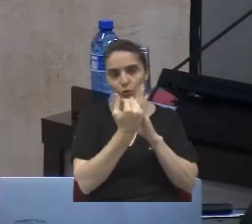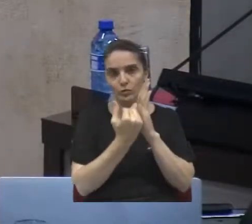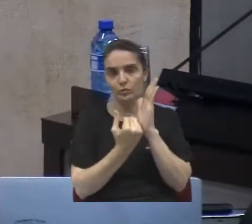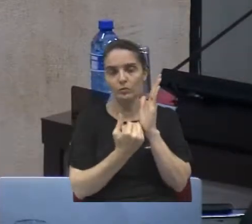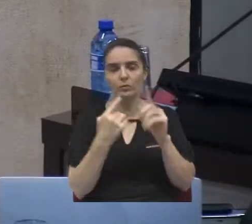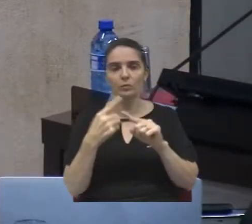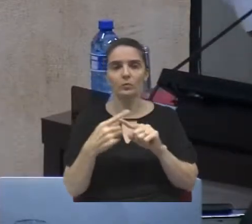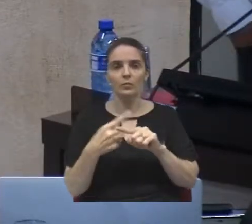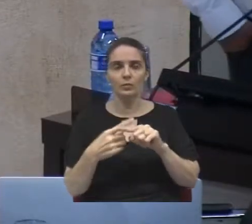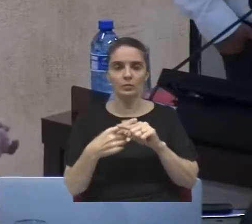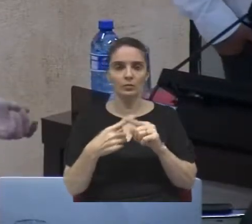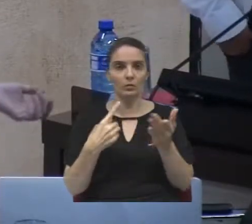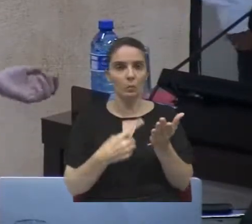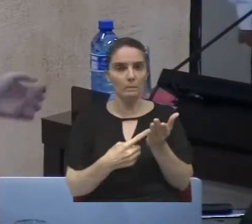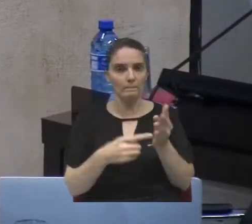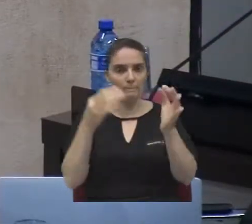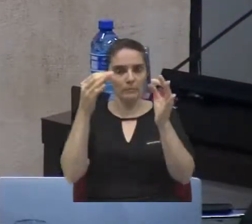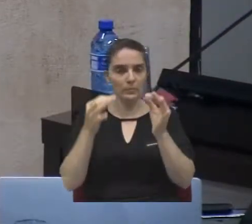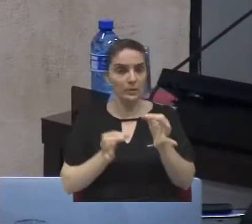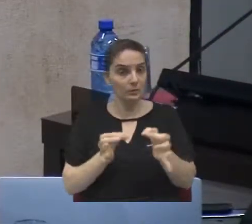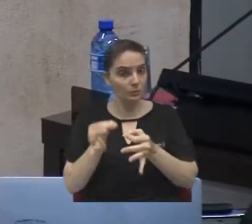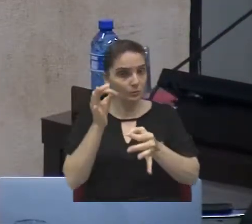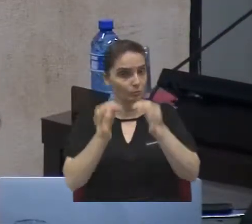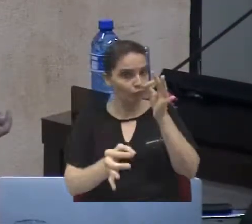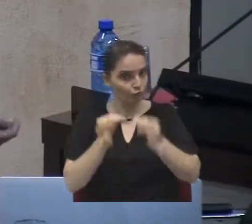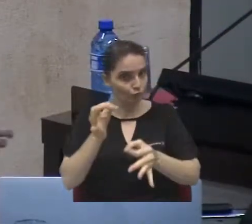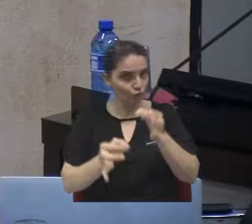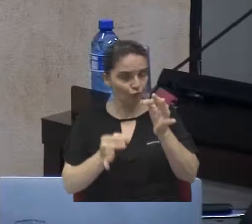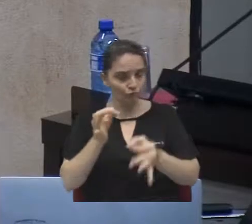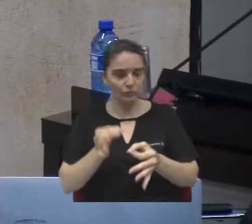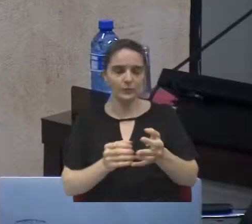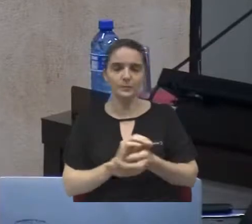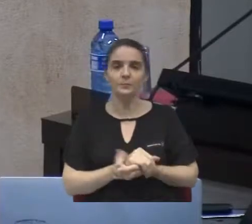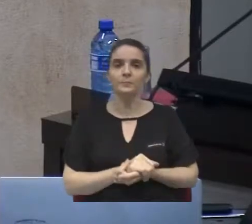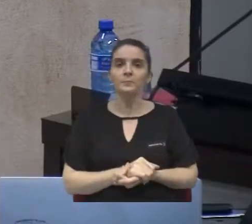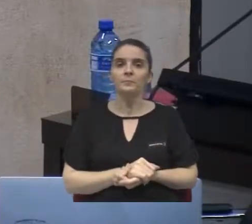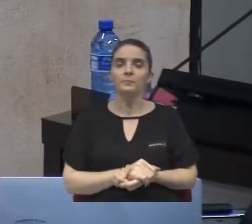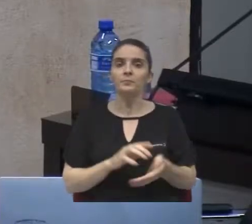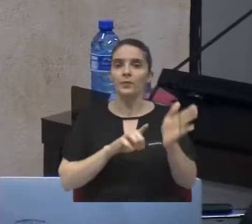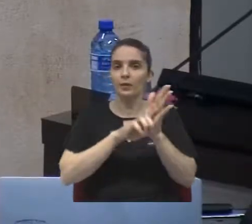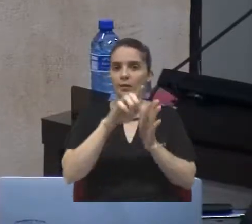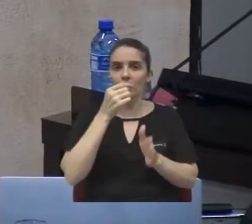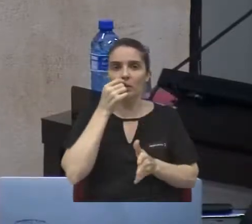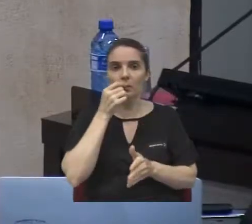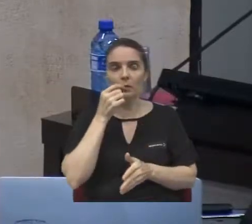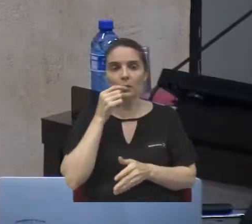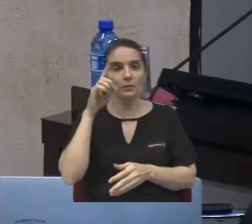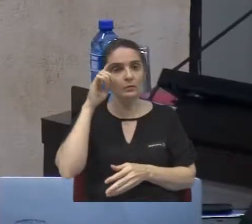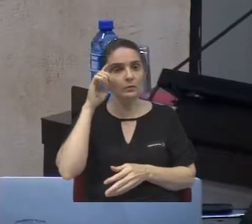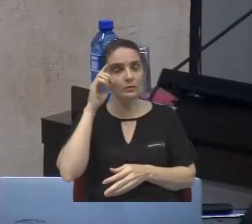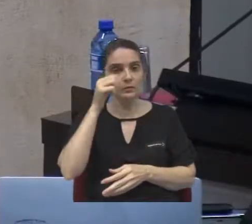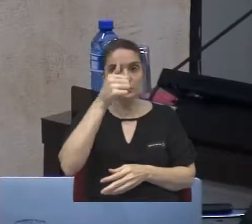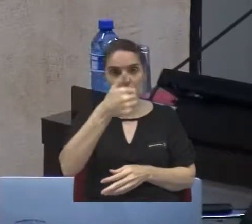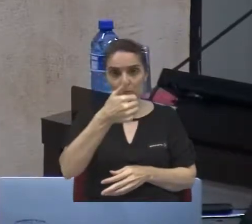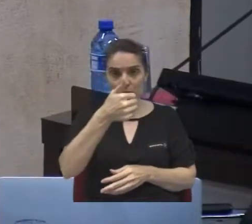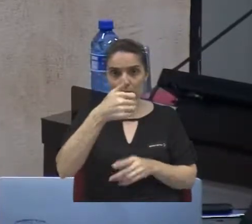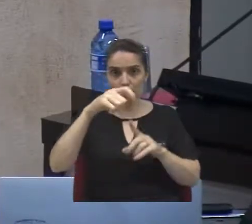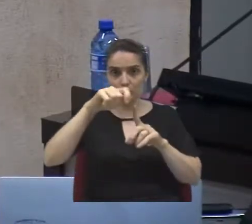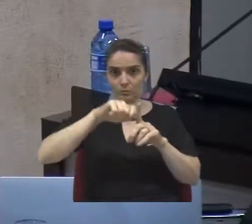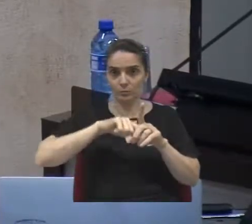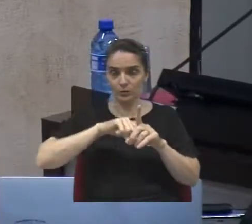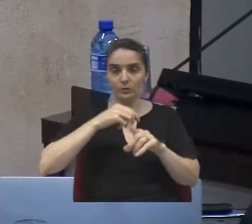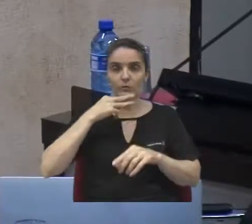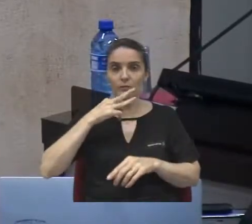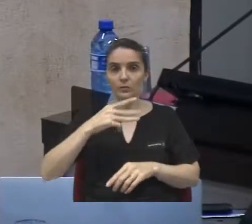envolvida. Eu observei que o requerimento do vereador Estevão Nogueira é do dia 1º de março. Nós já estamos